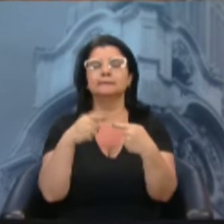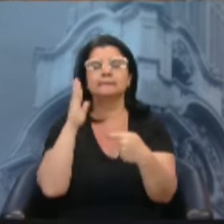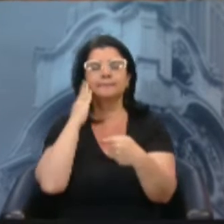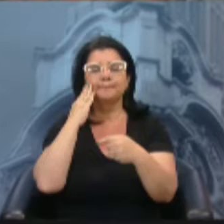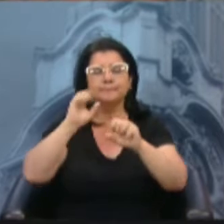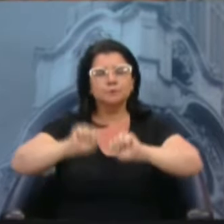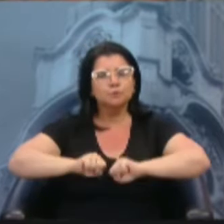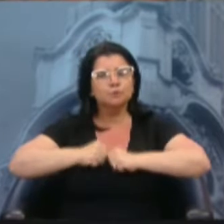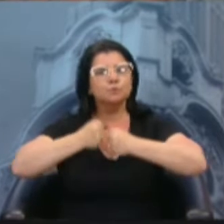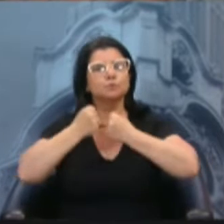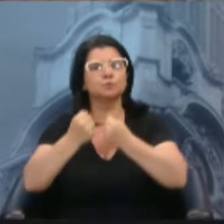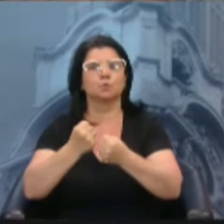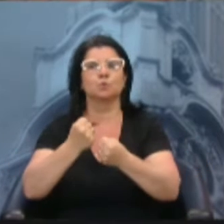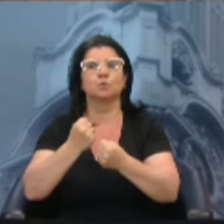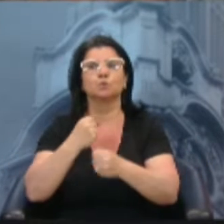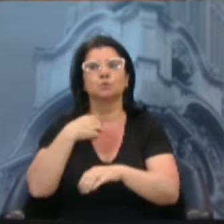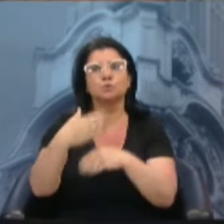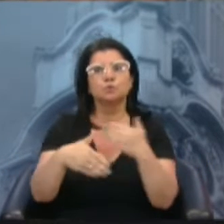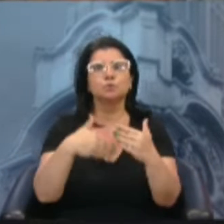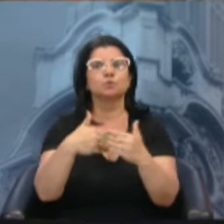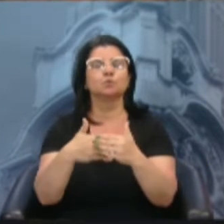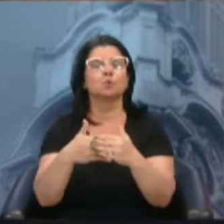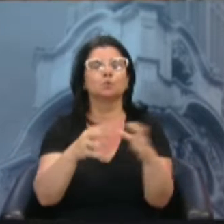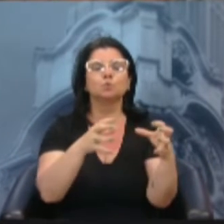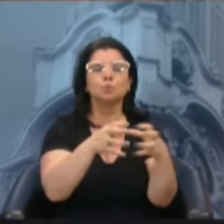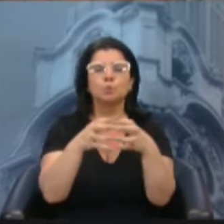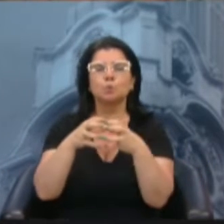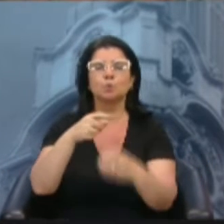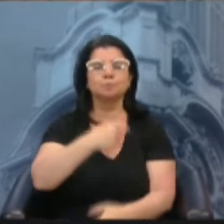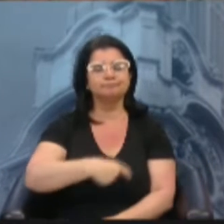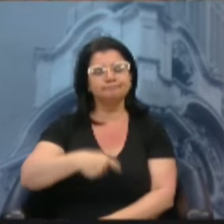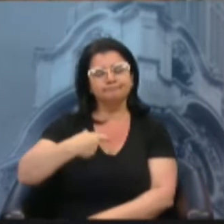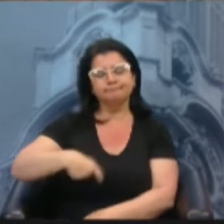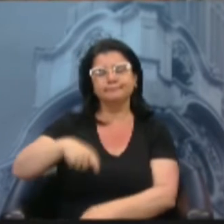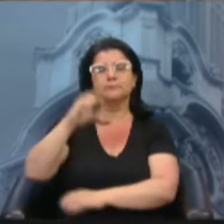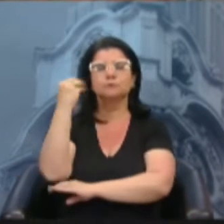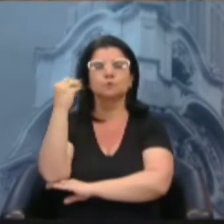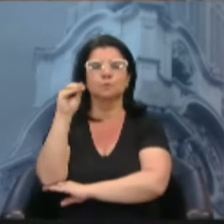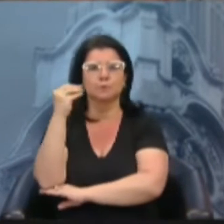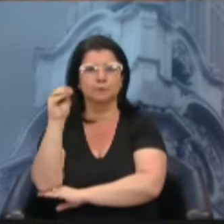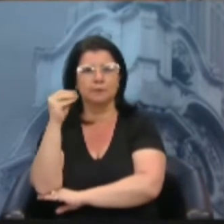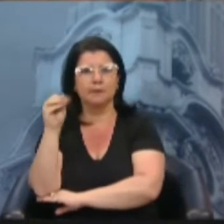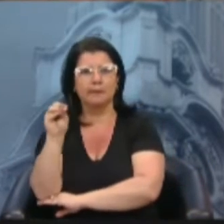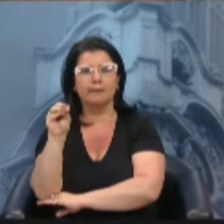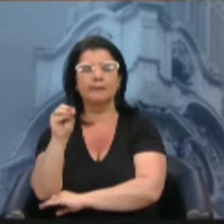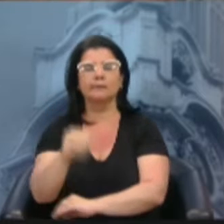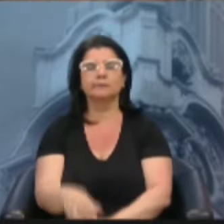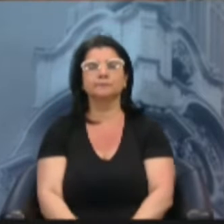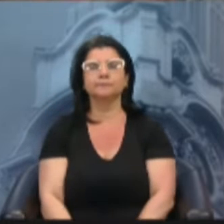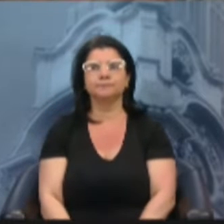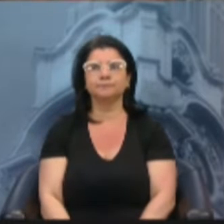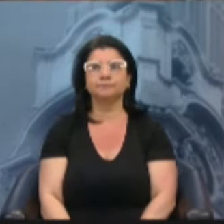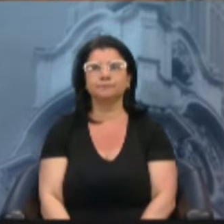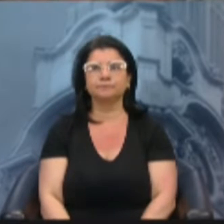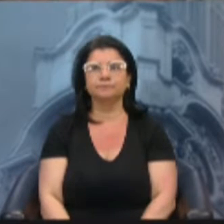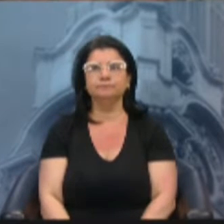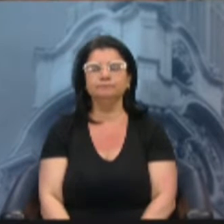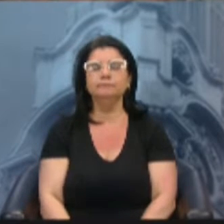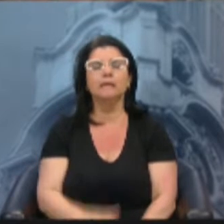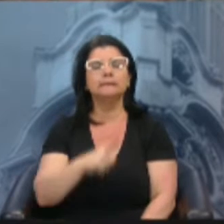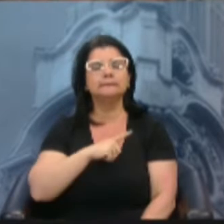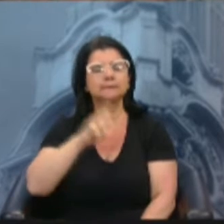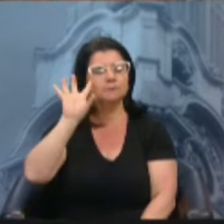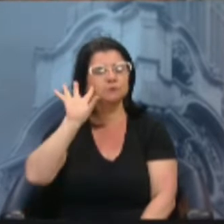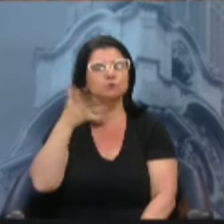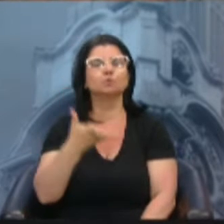né, de todo o time do Grêmio Porto Alegrense, em, né, dar uma solução para